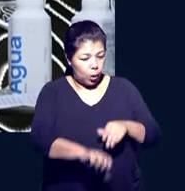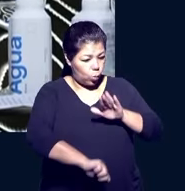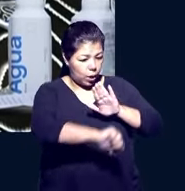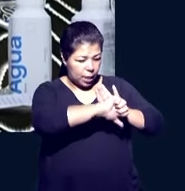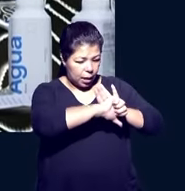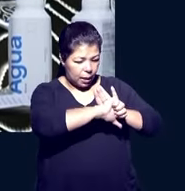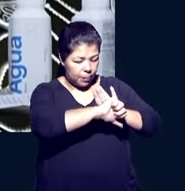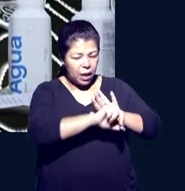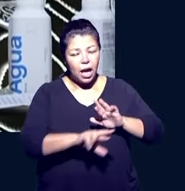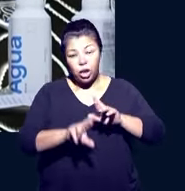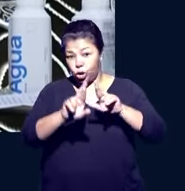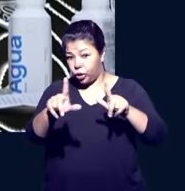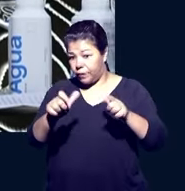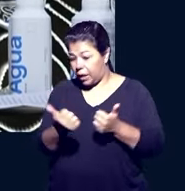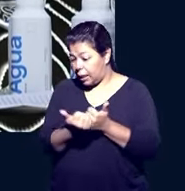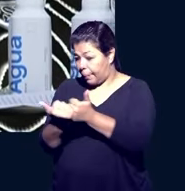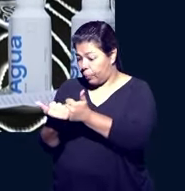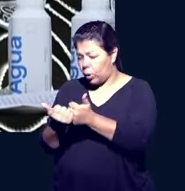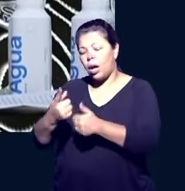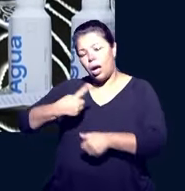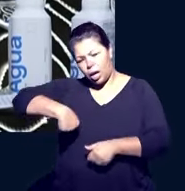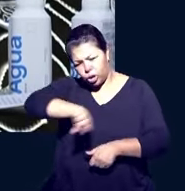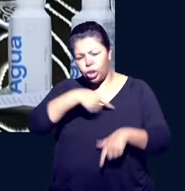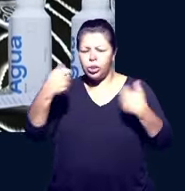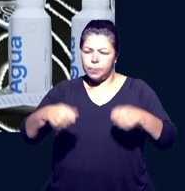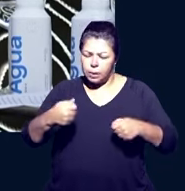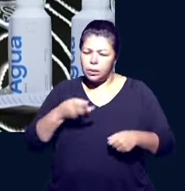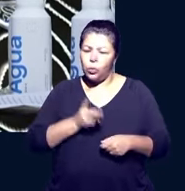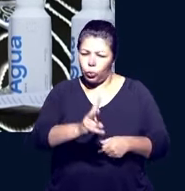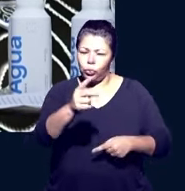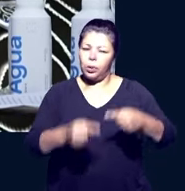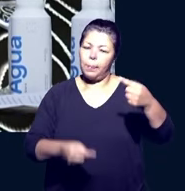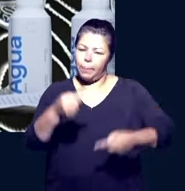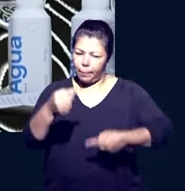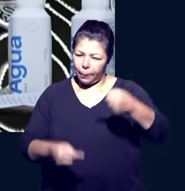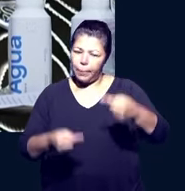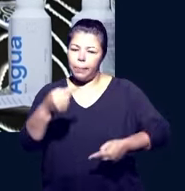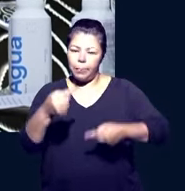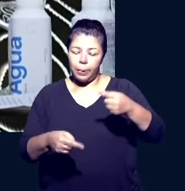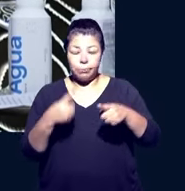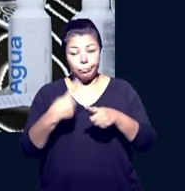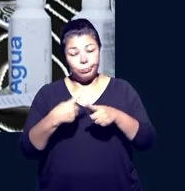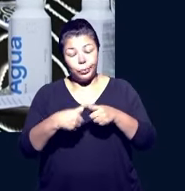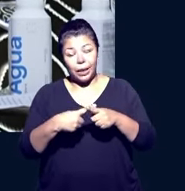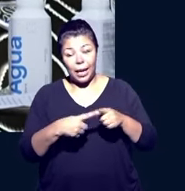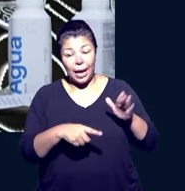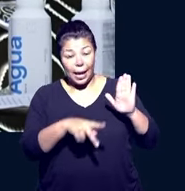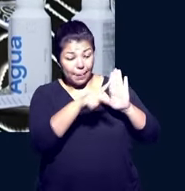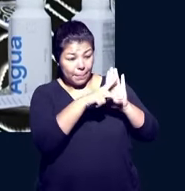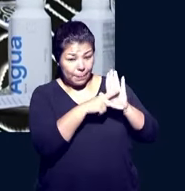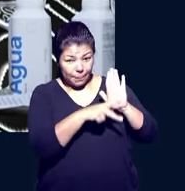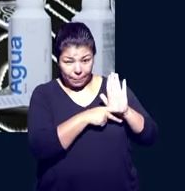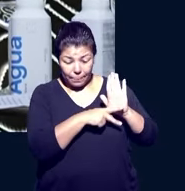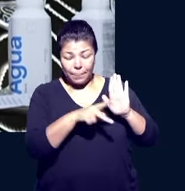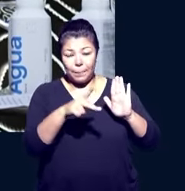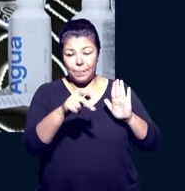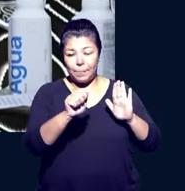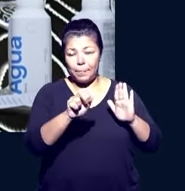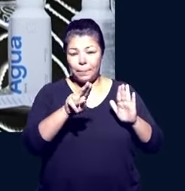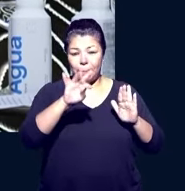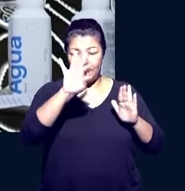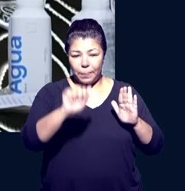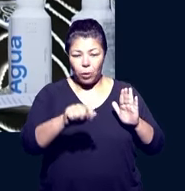ou de defender Eu acho que a gente tem que avançar e portanto eu disse que não ia o poder de pauta é do presidente eh mas fora